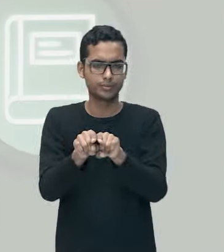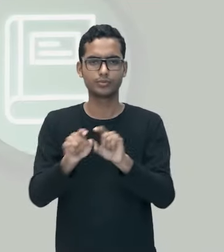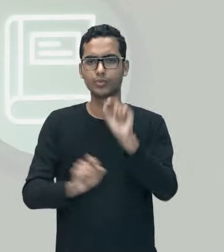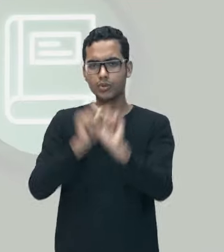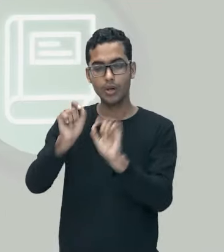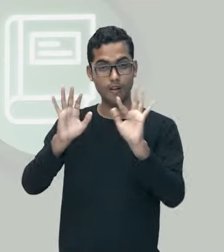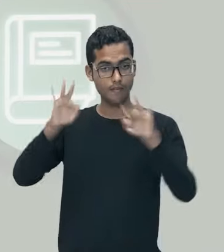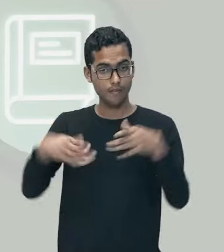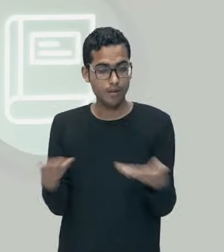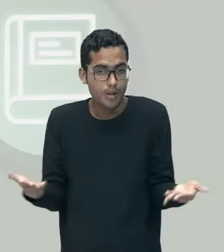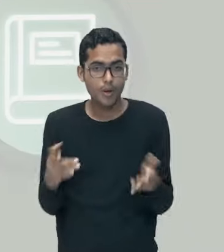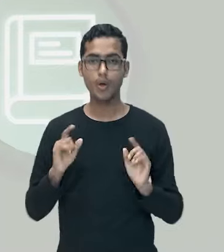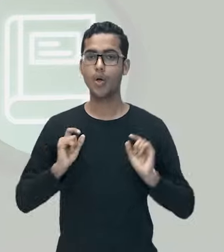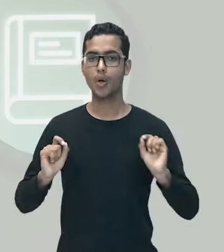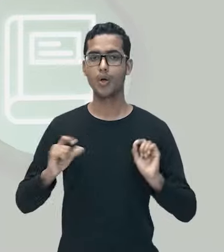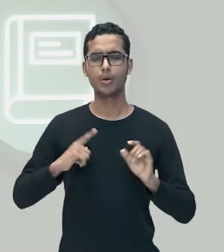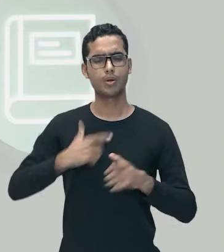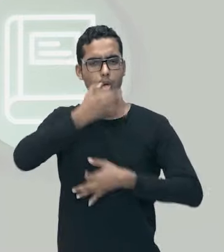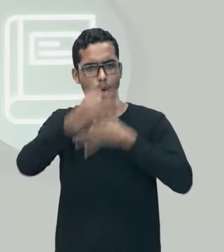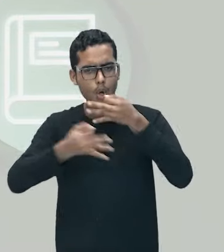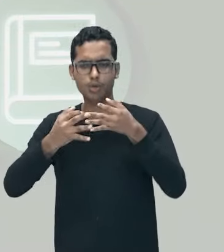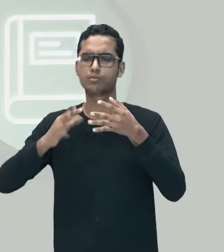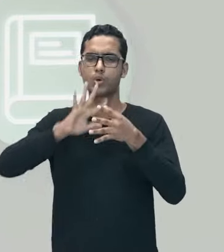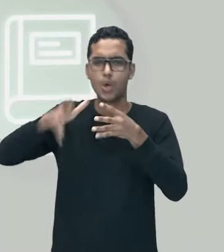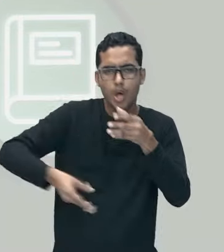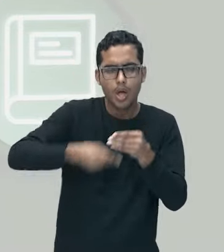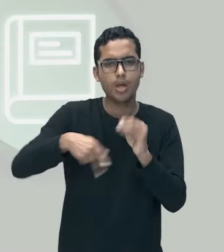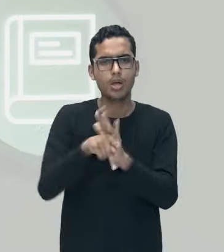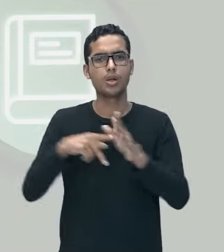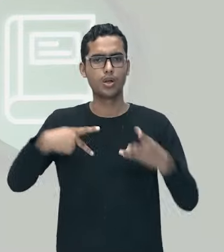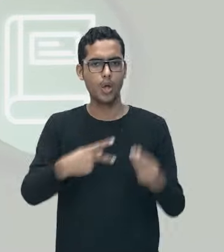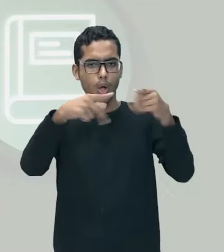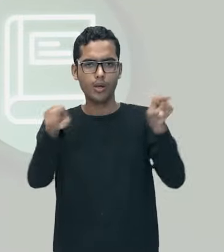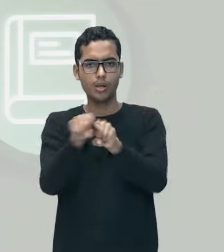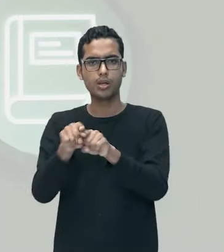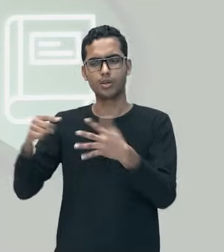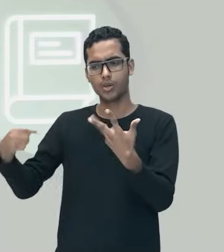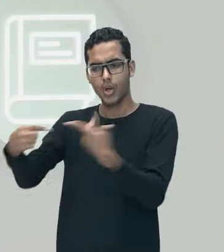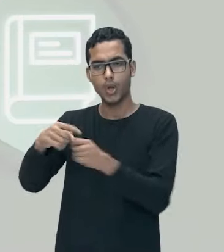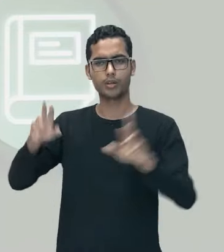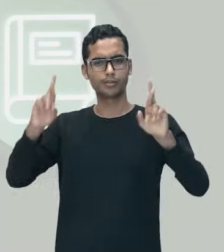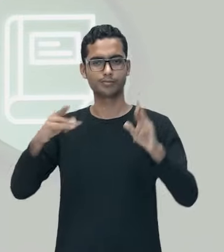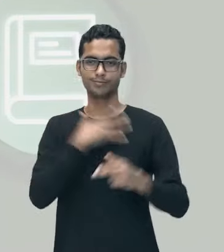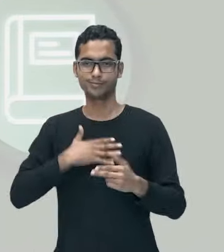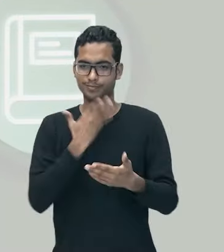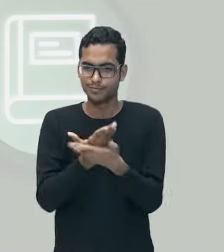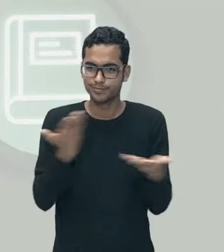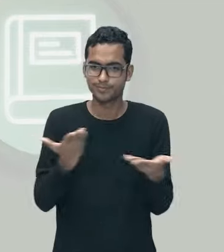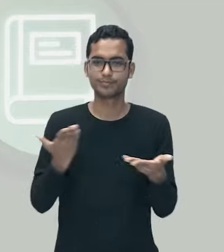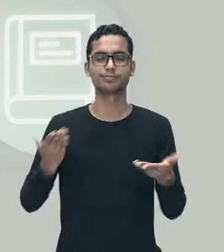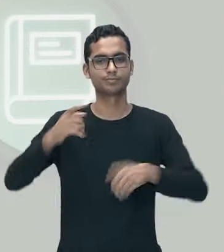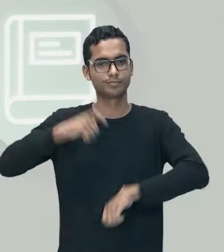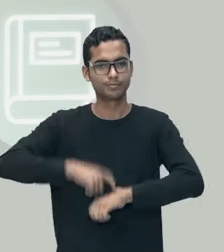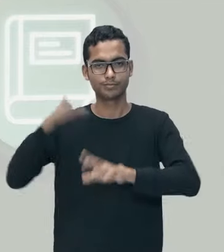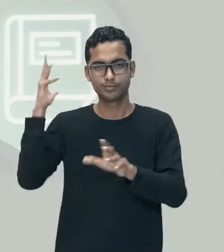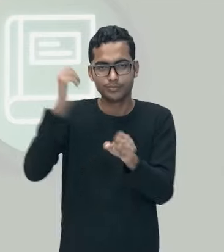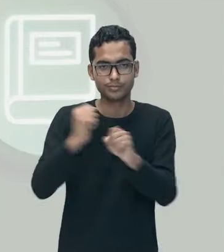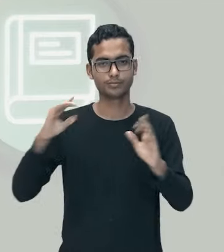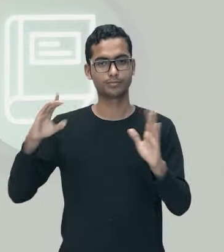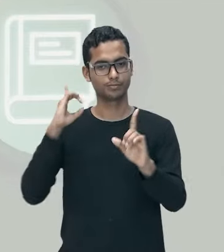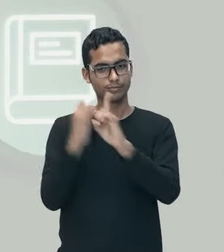para finalizar comentamos um pouco mais sobre as proteínas e as suas funções espero que vocês tenham gostado desse momento de revisão